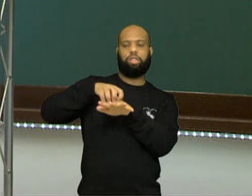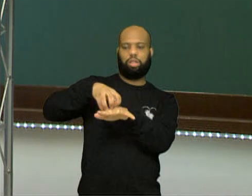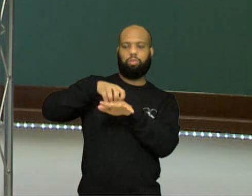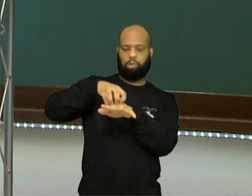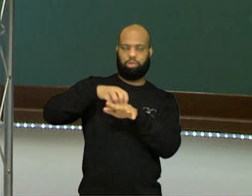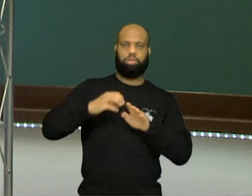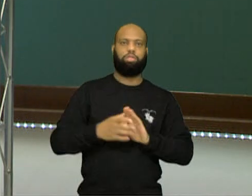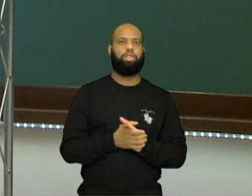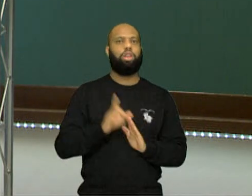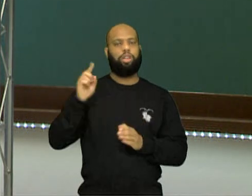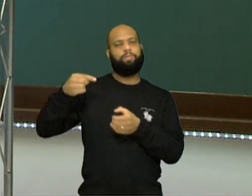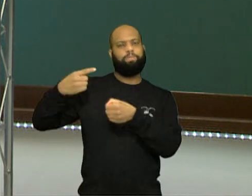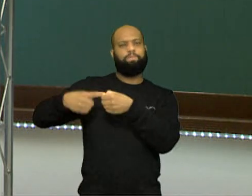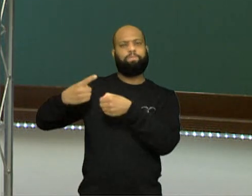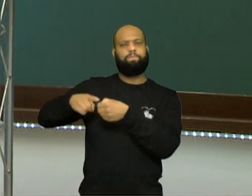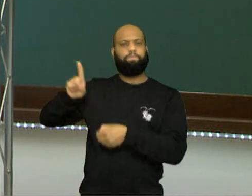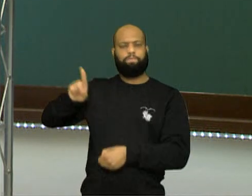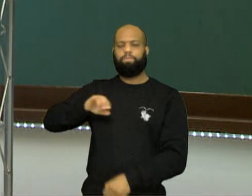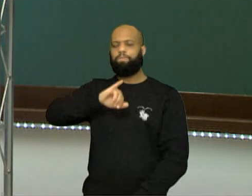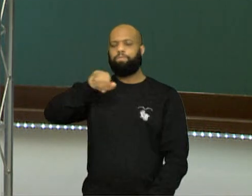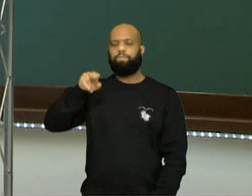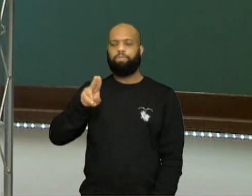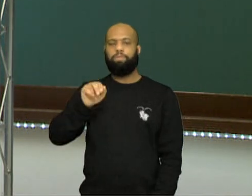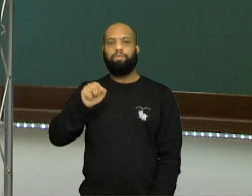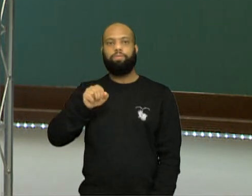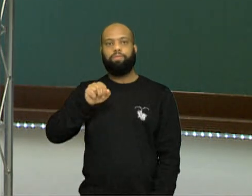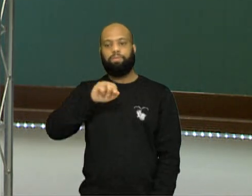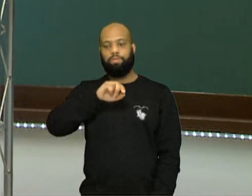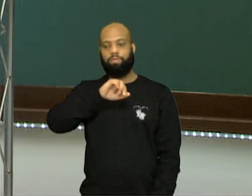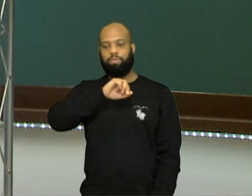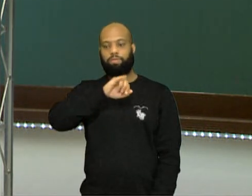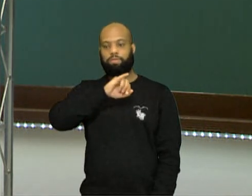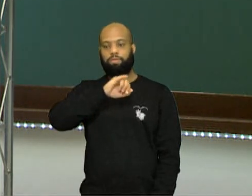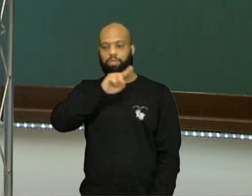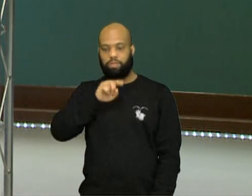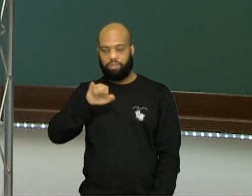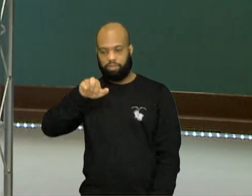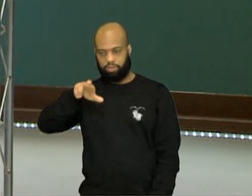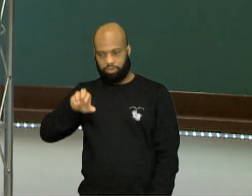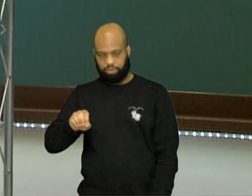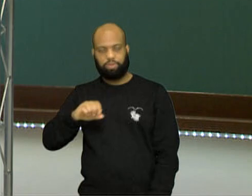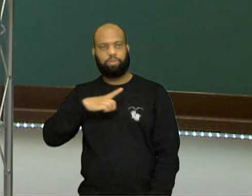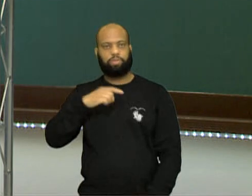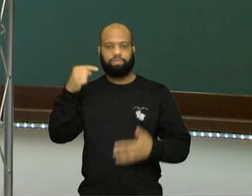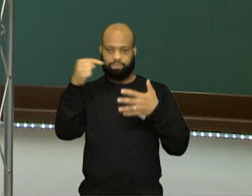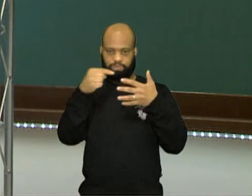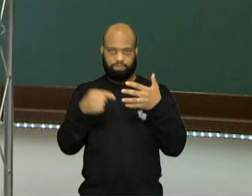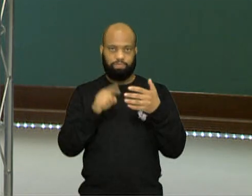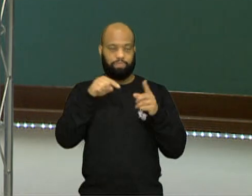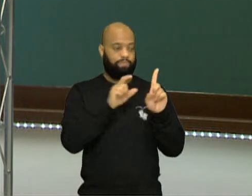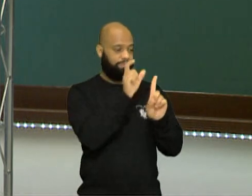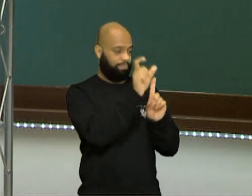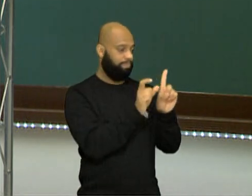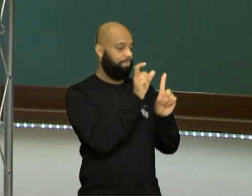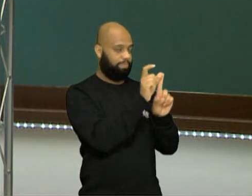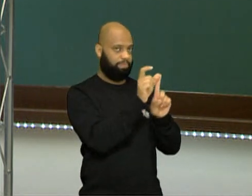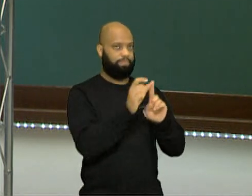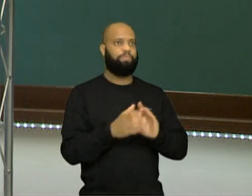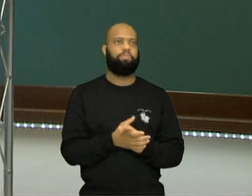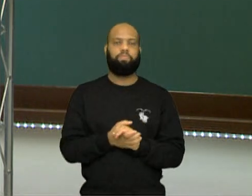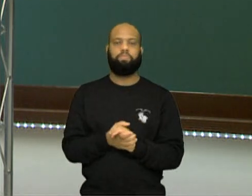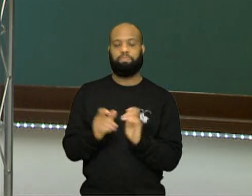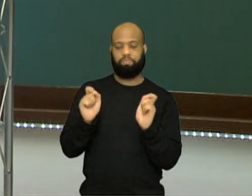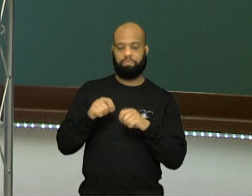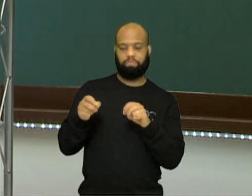prefeitura lá da cidade de Juazeiro. Temos esses elementos verbais. Então, aqui a gente pode